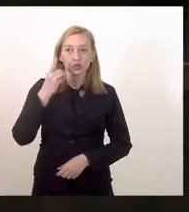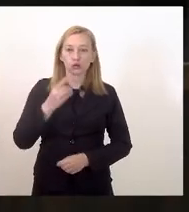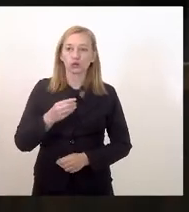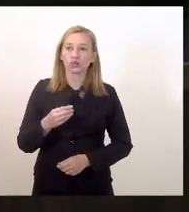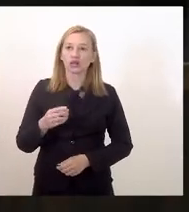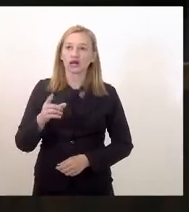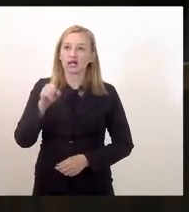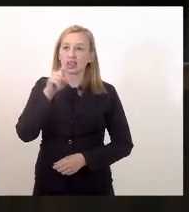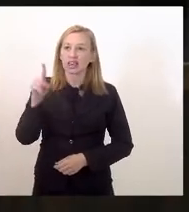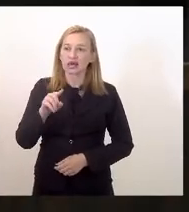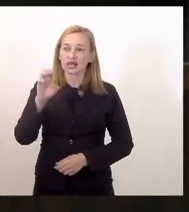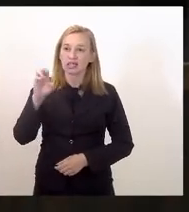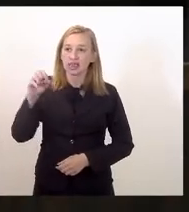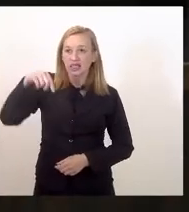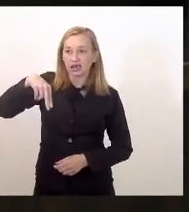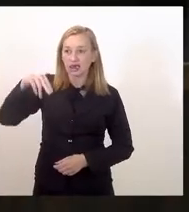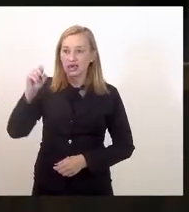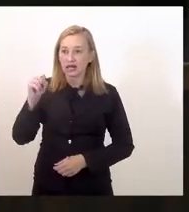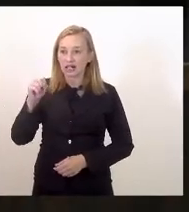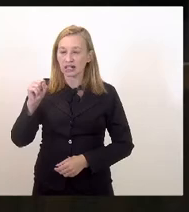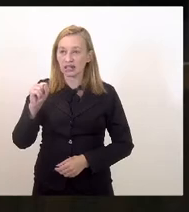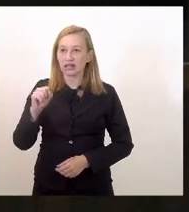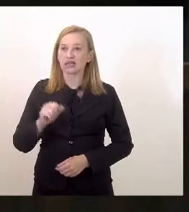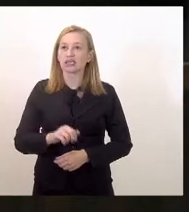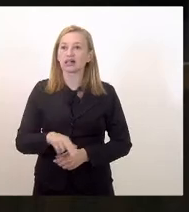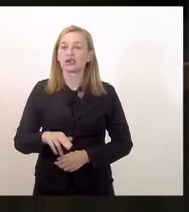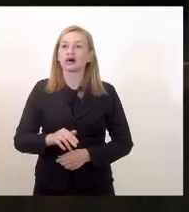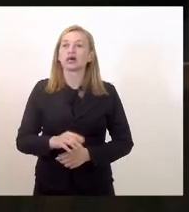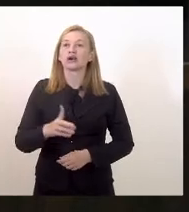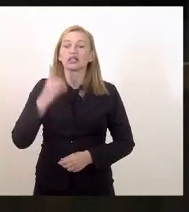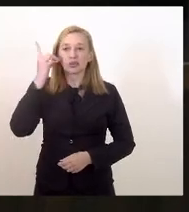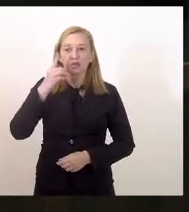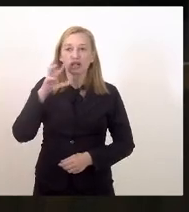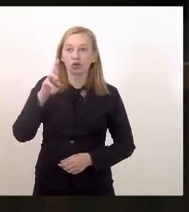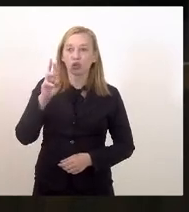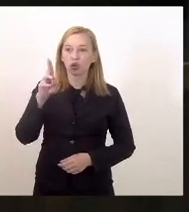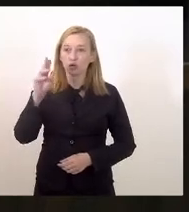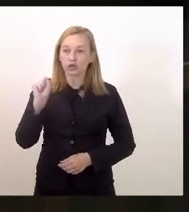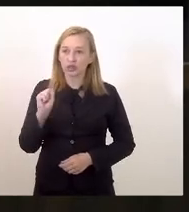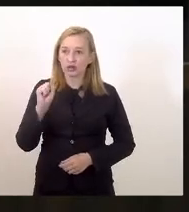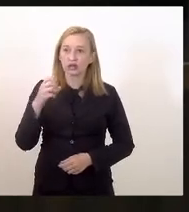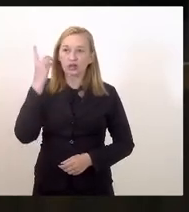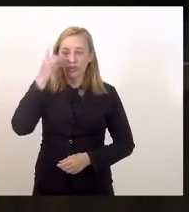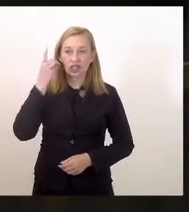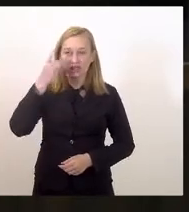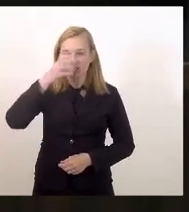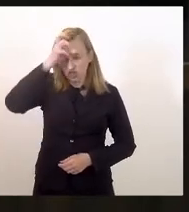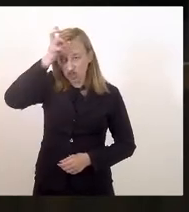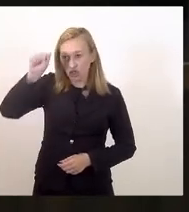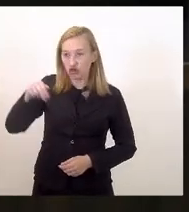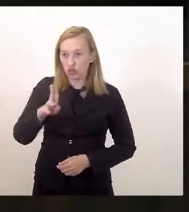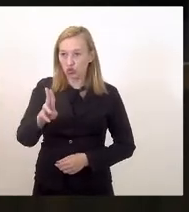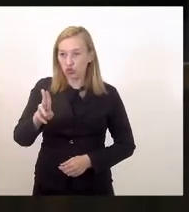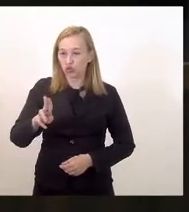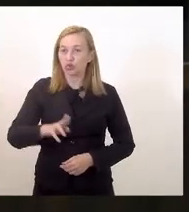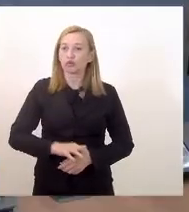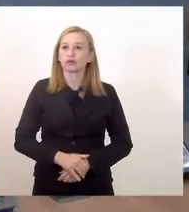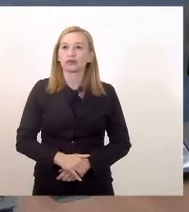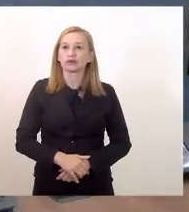Deputada Zeidan. Deputada Zeidan. Deputado Rubens Bontempo. Deputada Tia Ju.